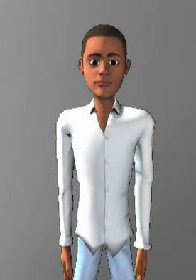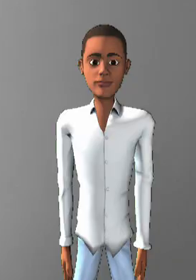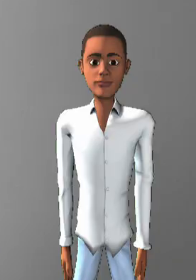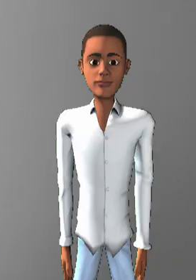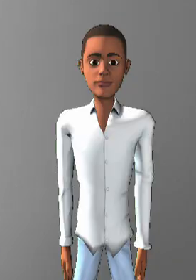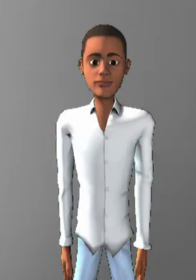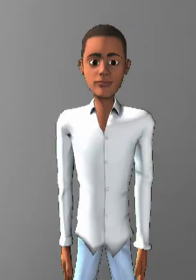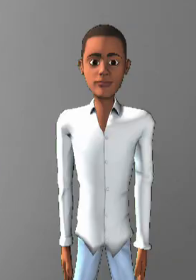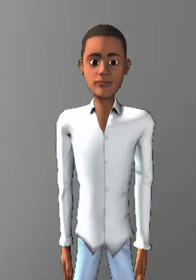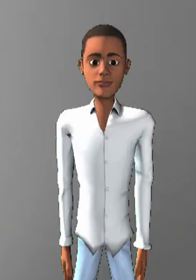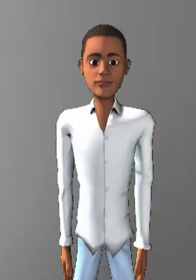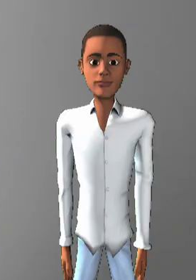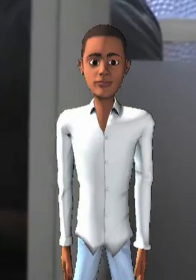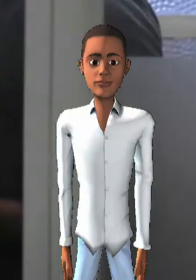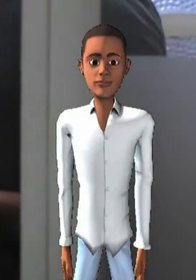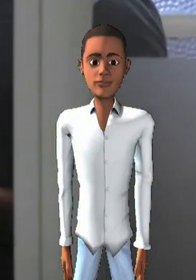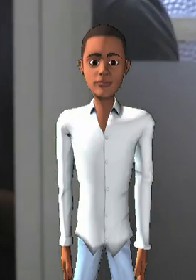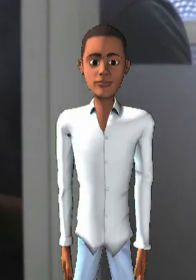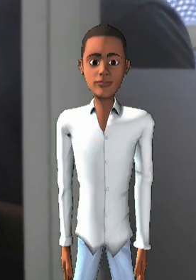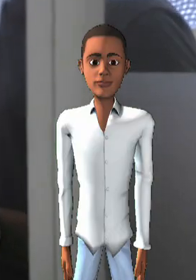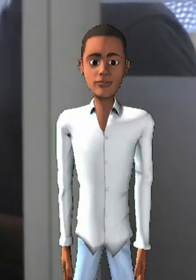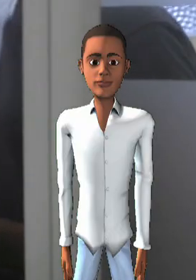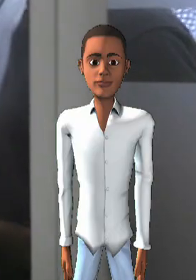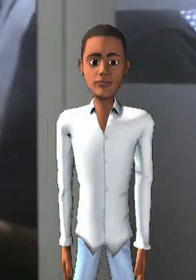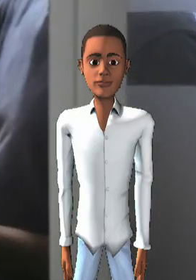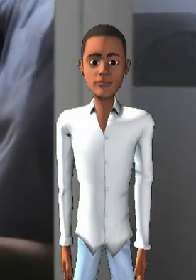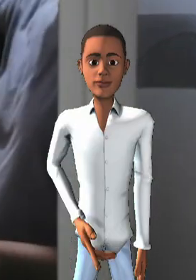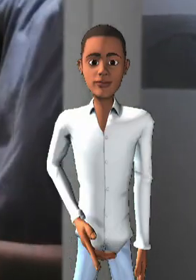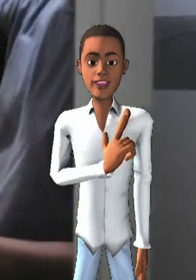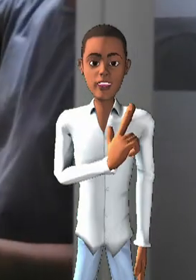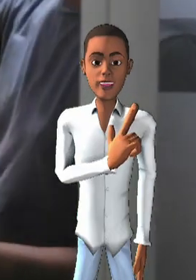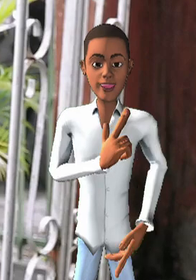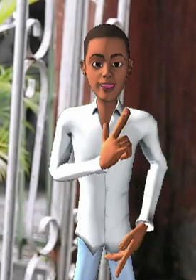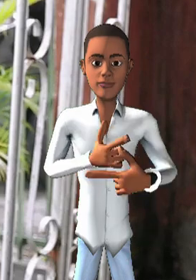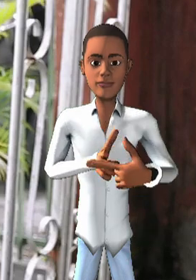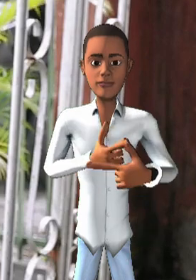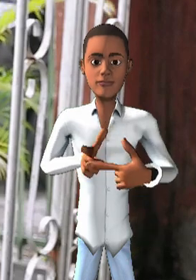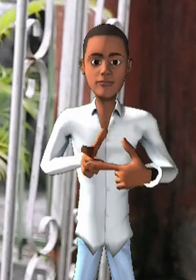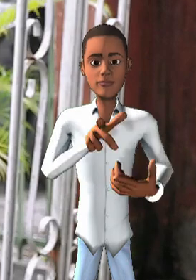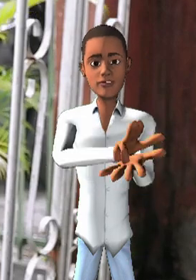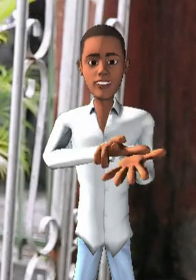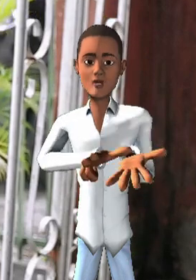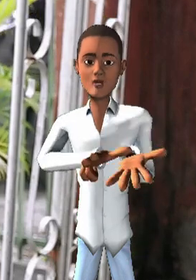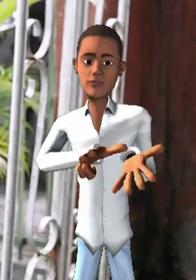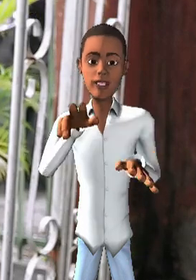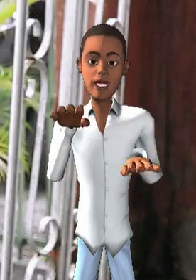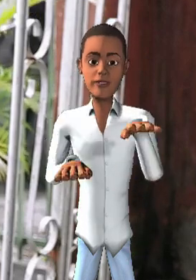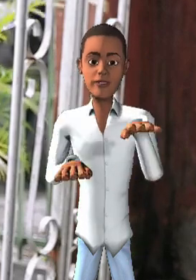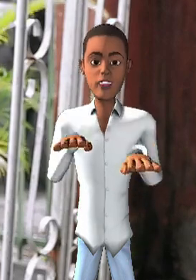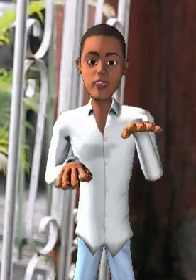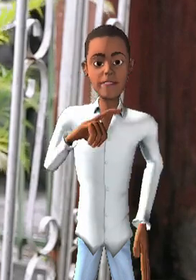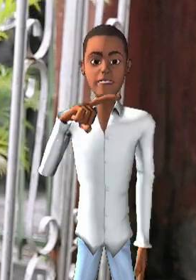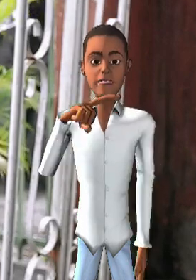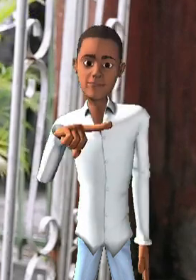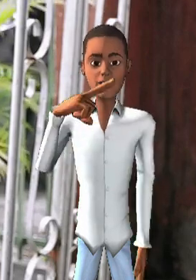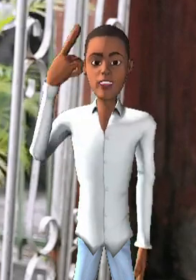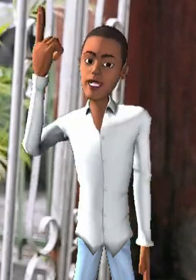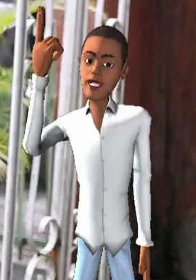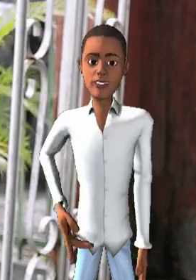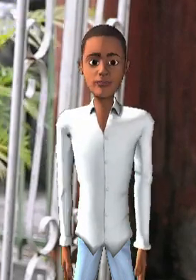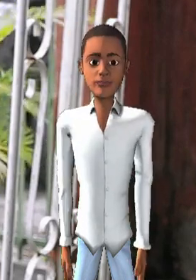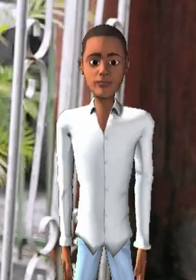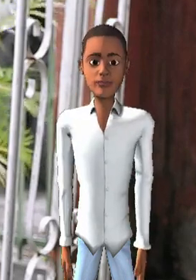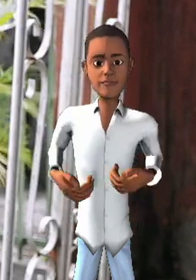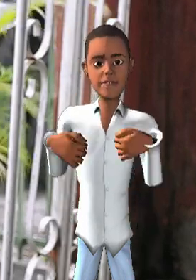Homem de 40 anos, branco, usa óculos retangulares. Existem várias outras dimensões que muitas vezes não são